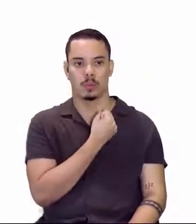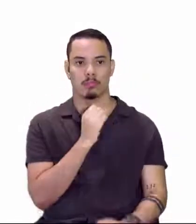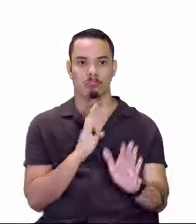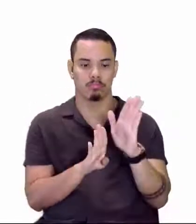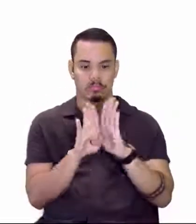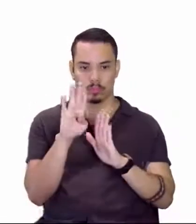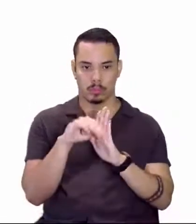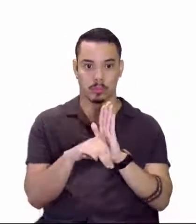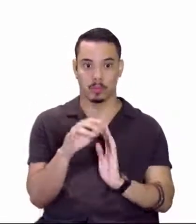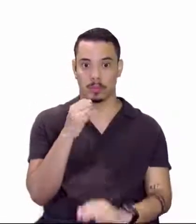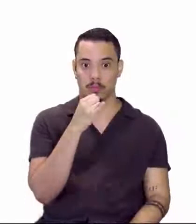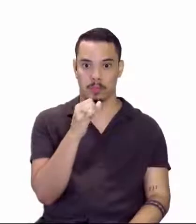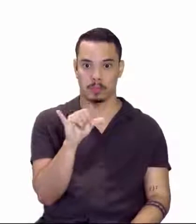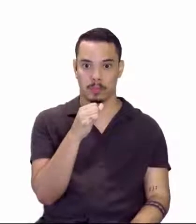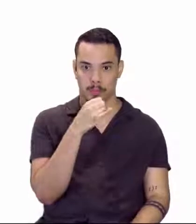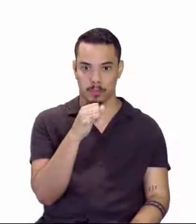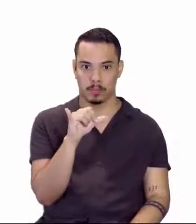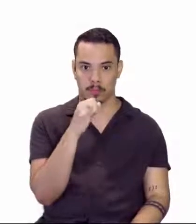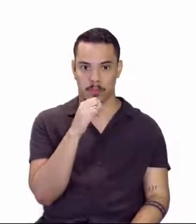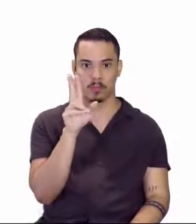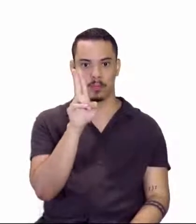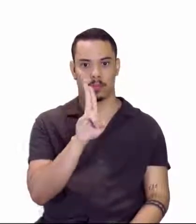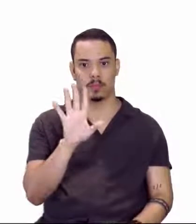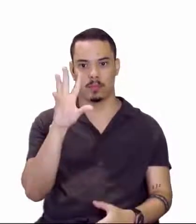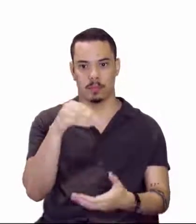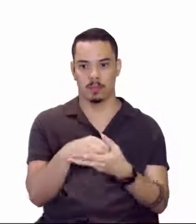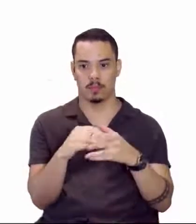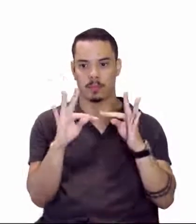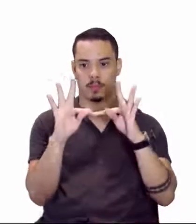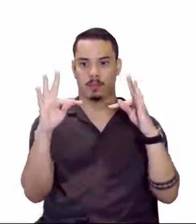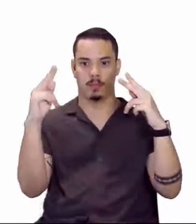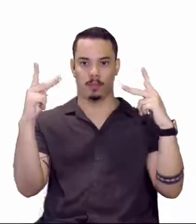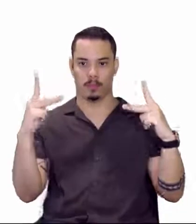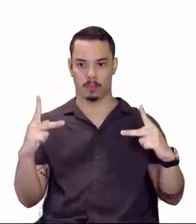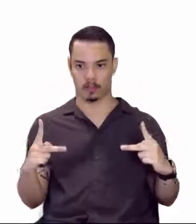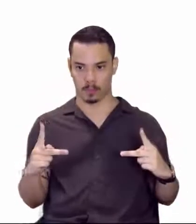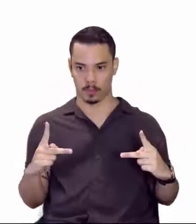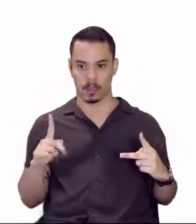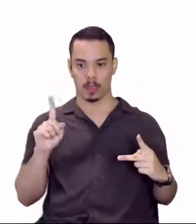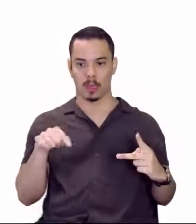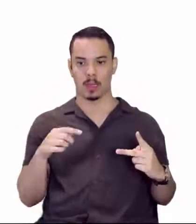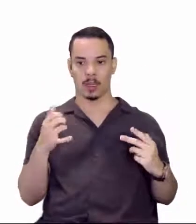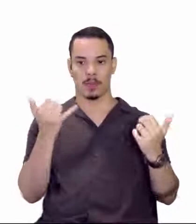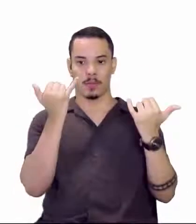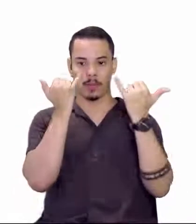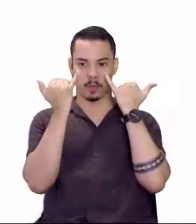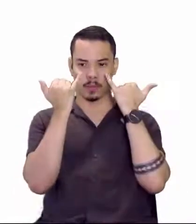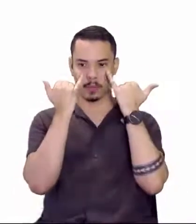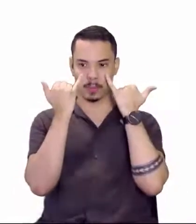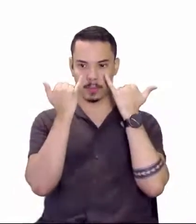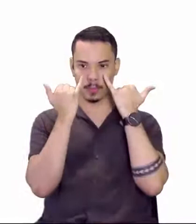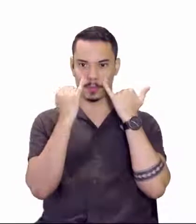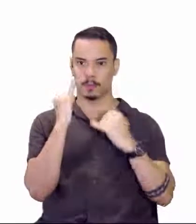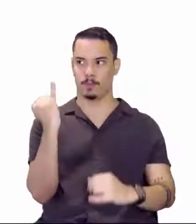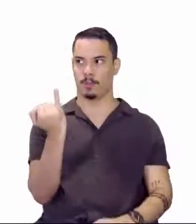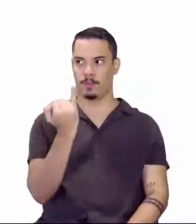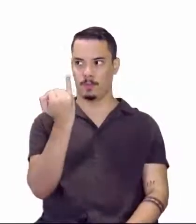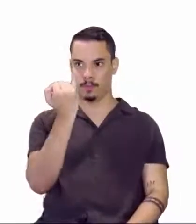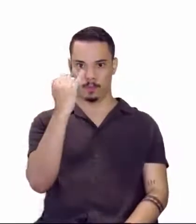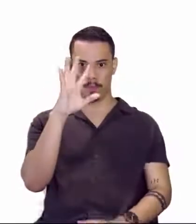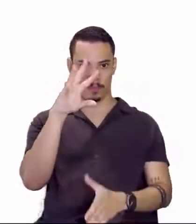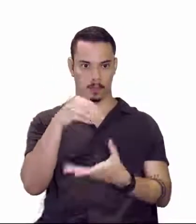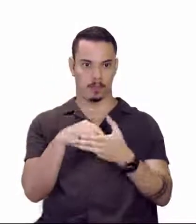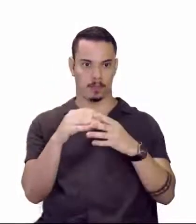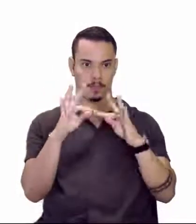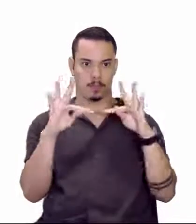que essa última é das utilidades da tabela periódica. Então, são informações importantíssimas da camada